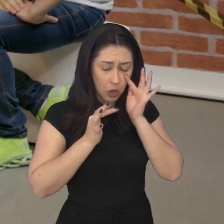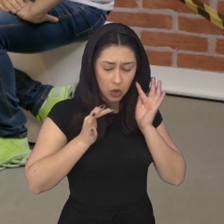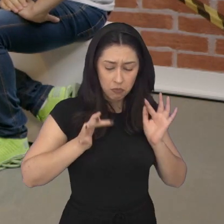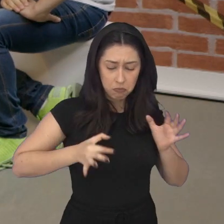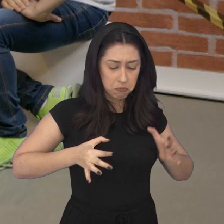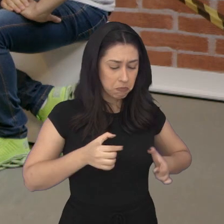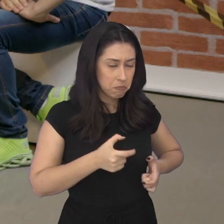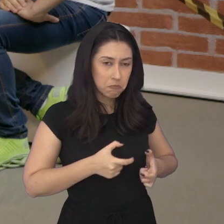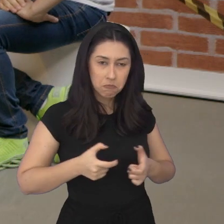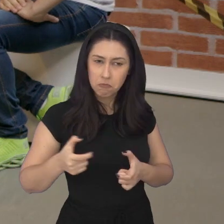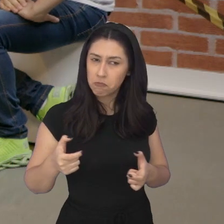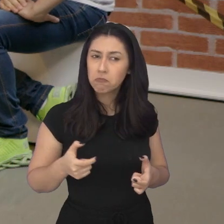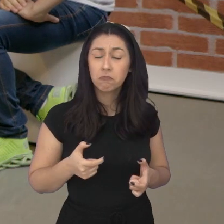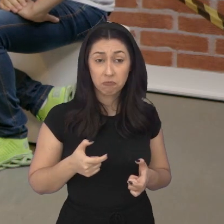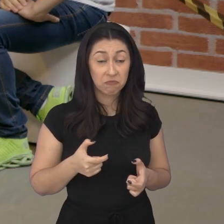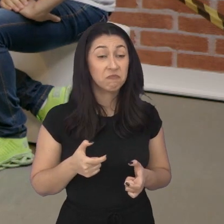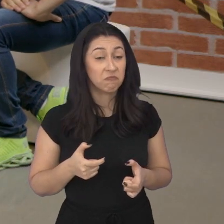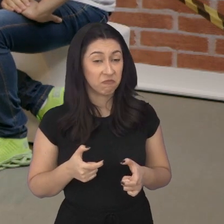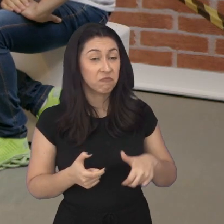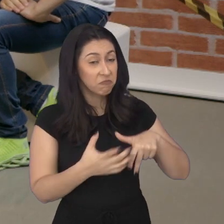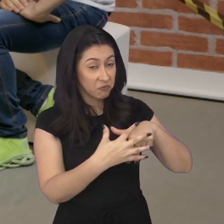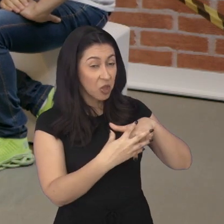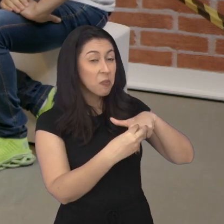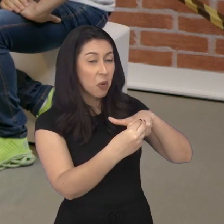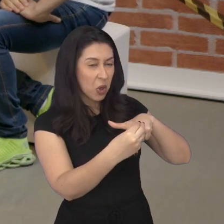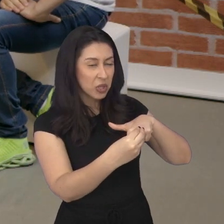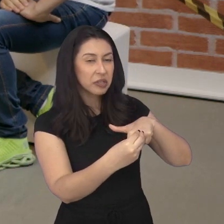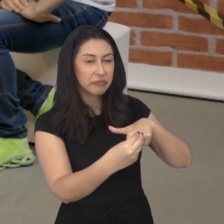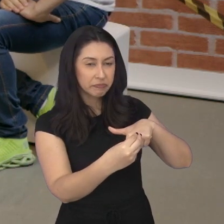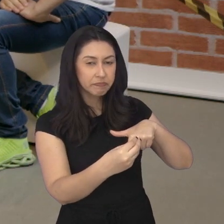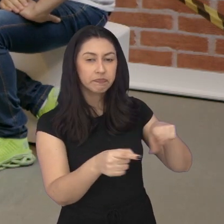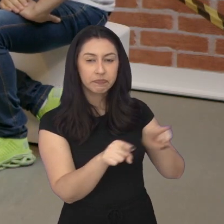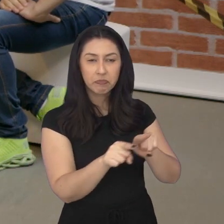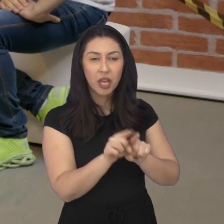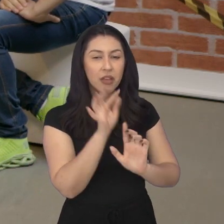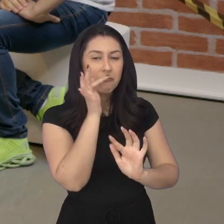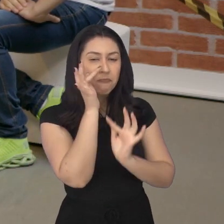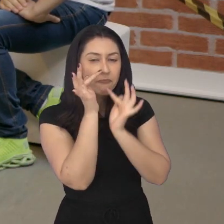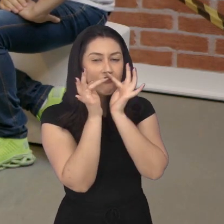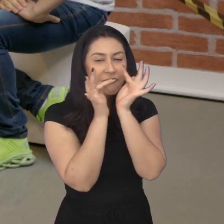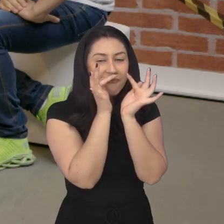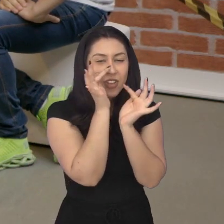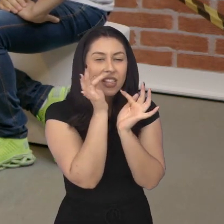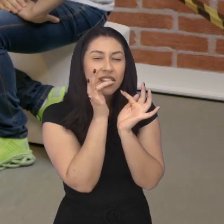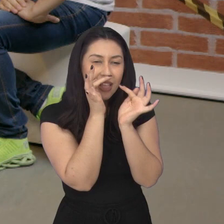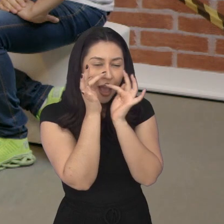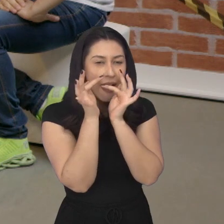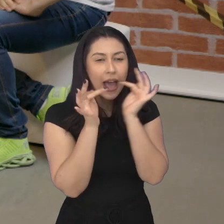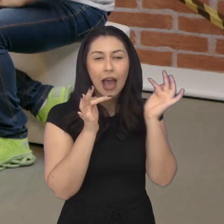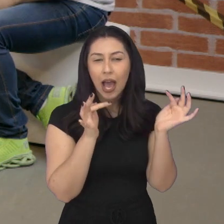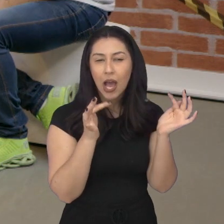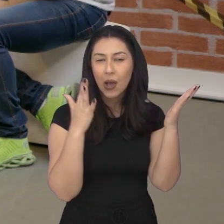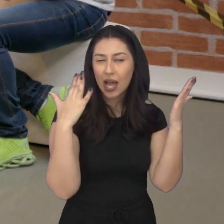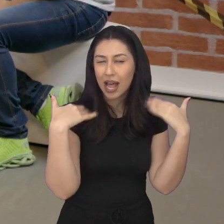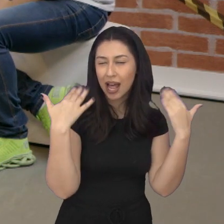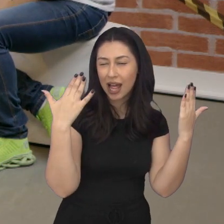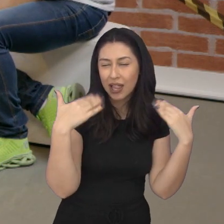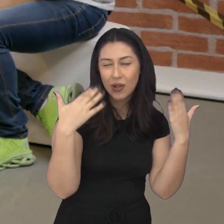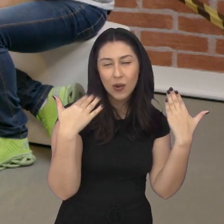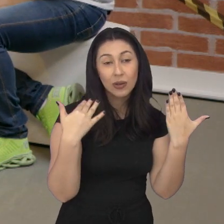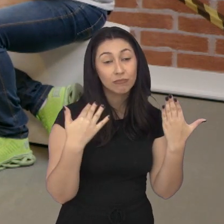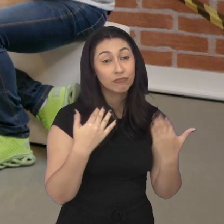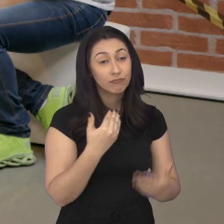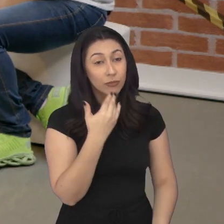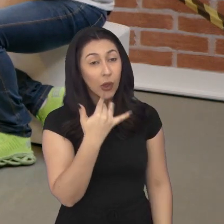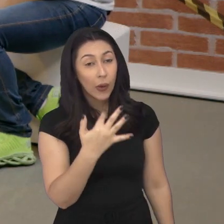O floral geralmente é super na moda, tem as flores ali, aquela folhagenzinha meio bem tropical, né? O